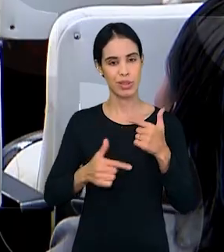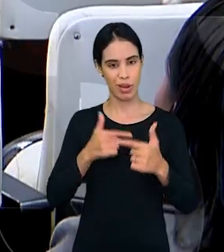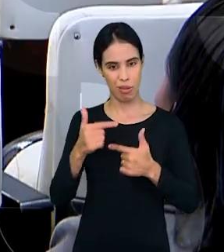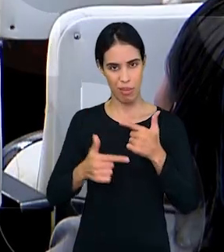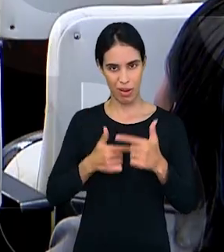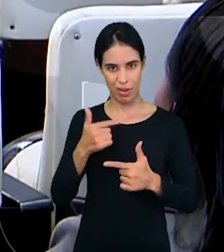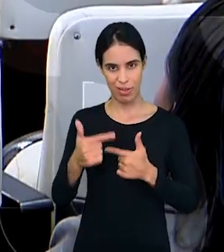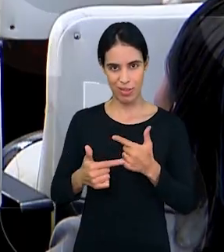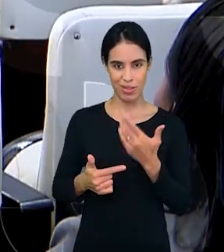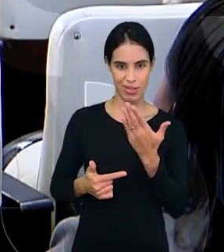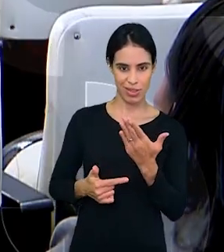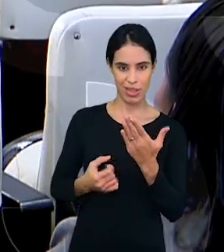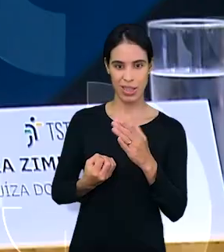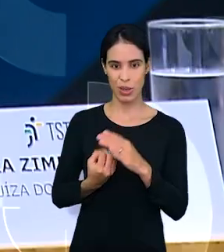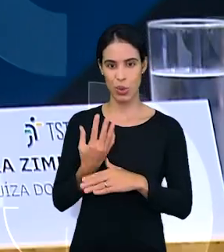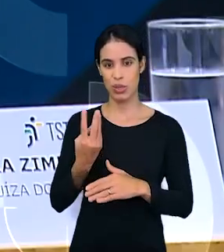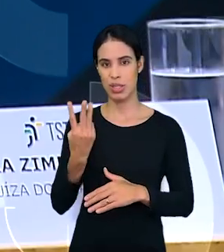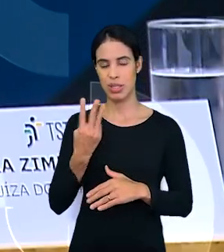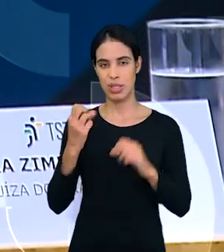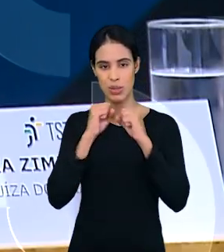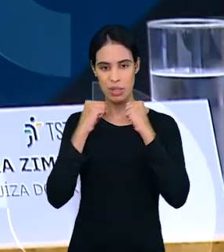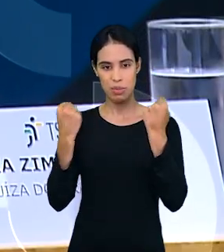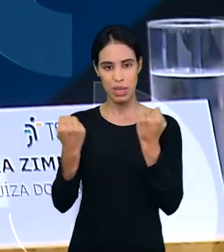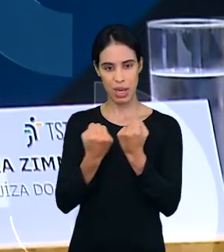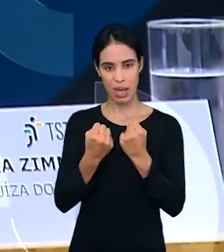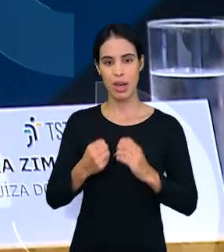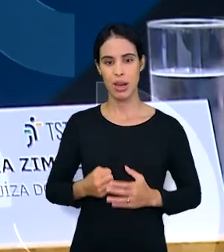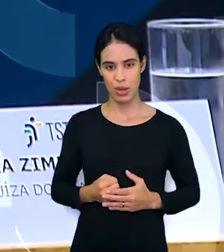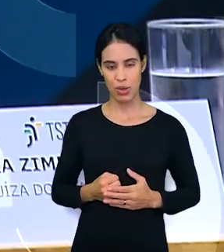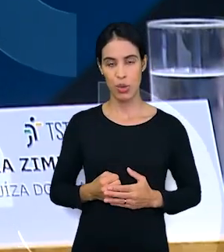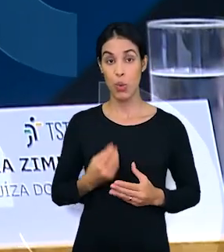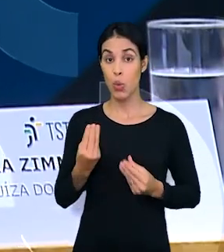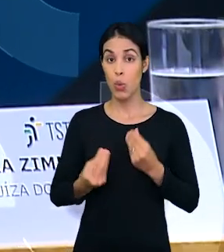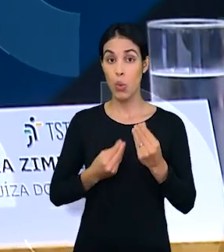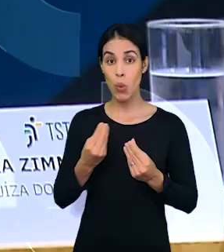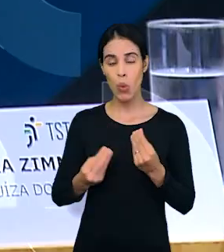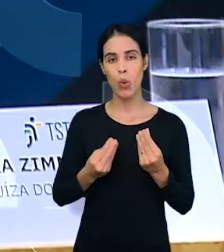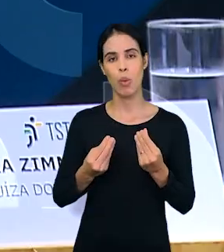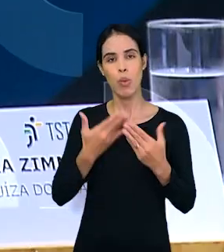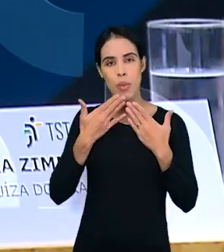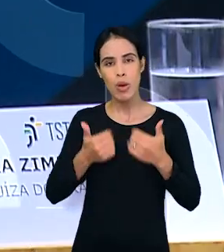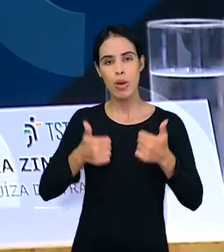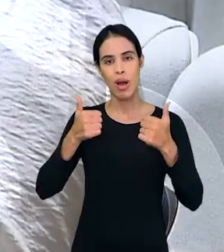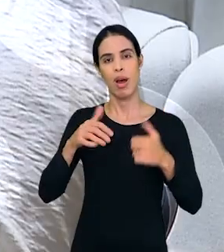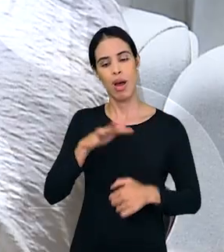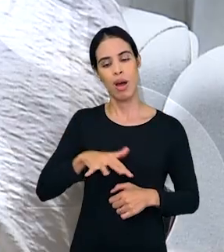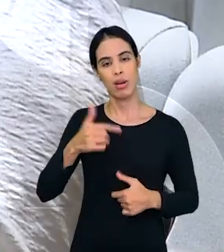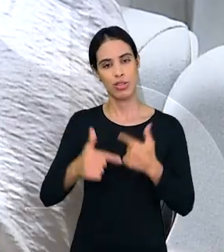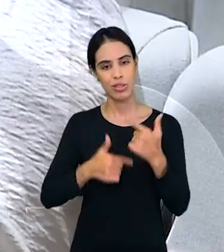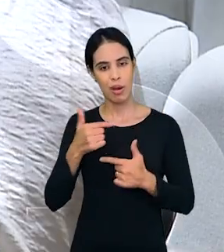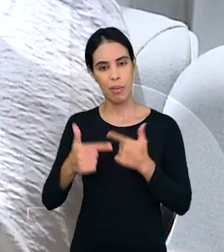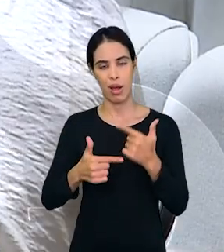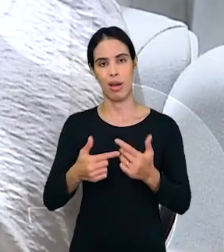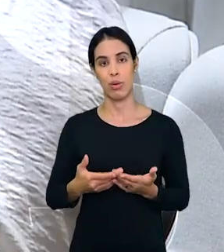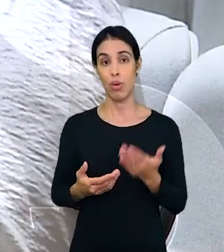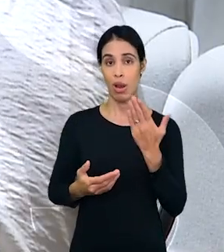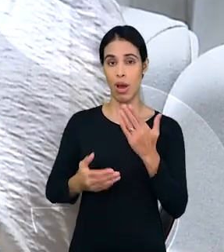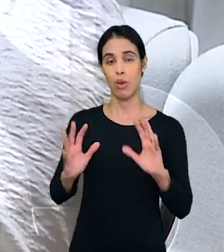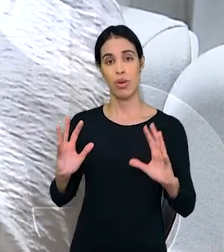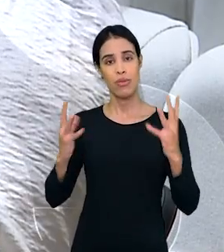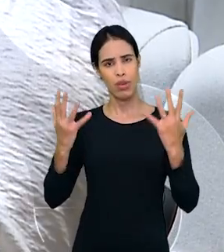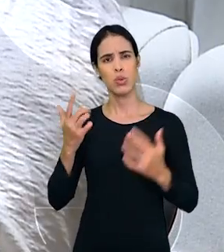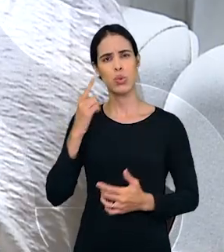Execução Trabalhista realizou o 3º seminário Caminhos para a Efetividade da Execução Trabalhista. O evento debateu soluções